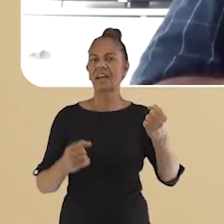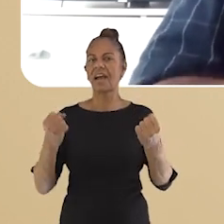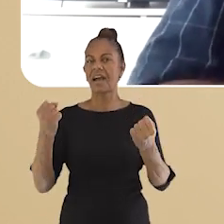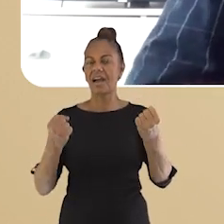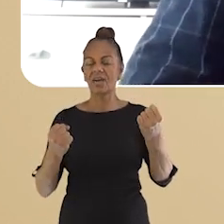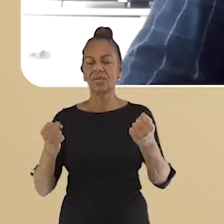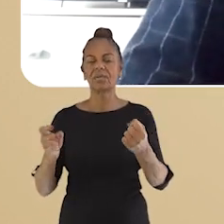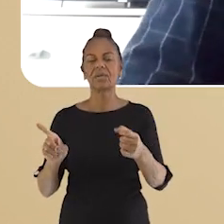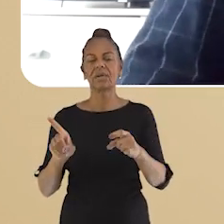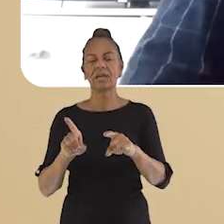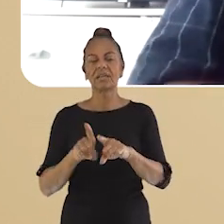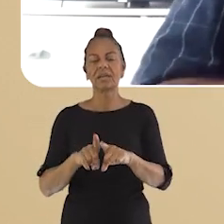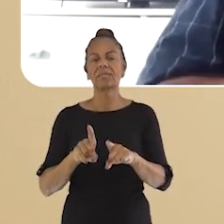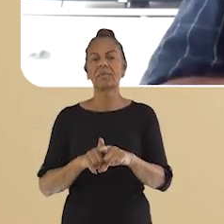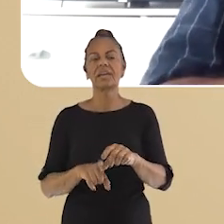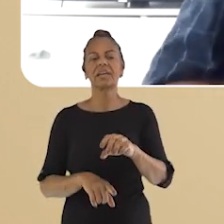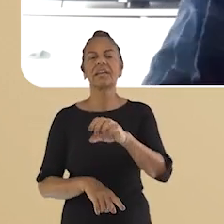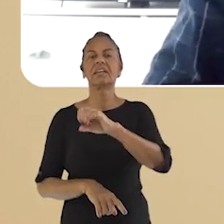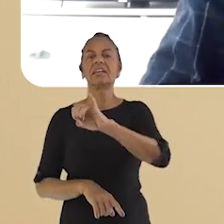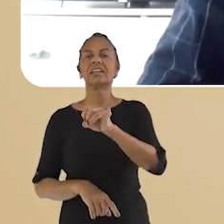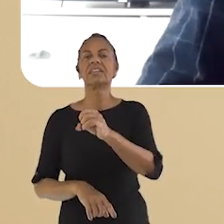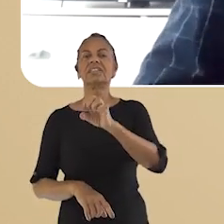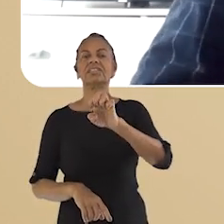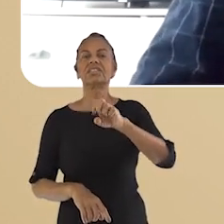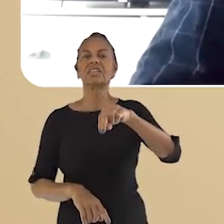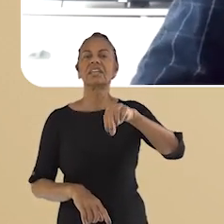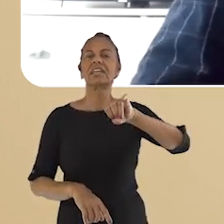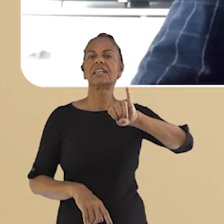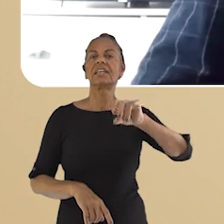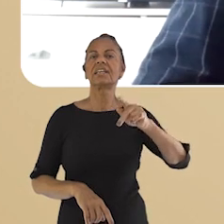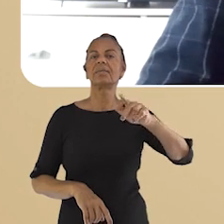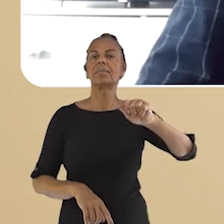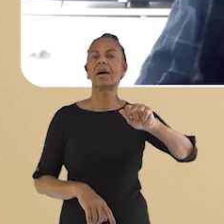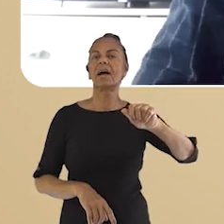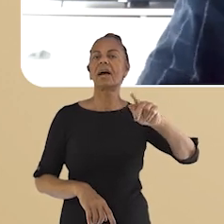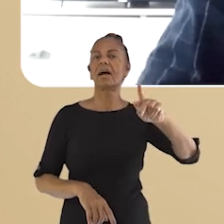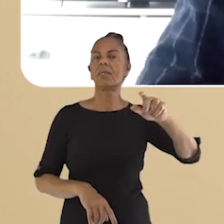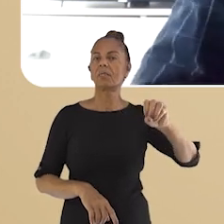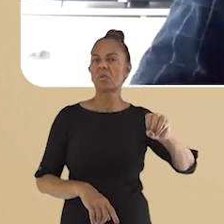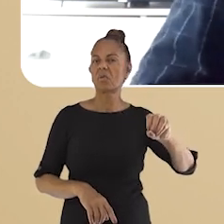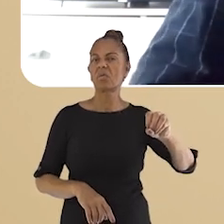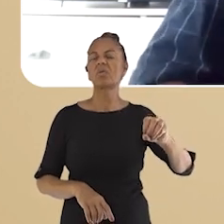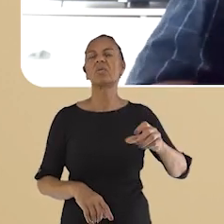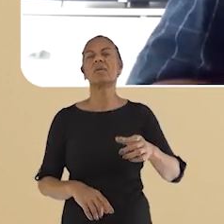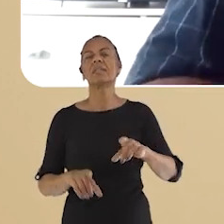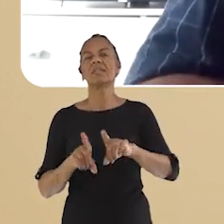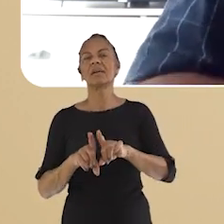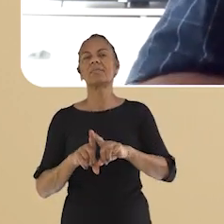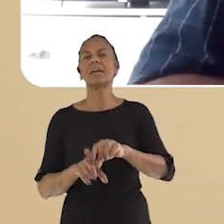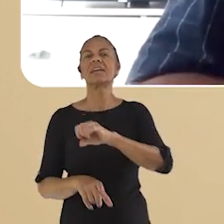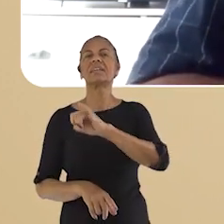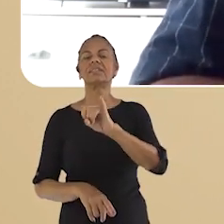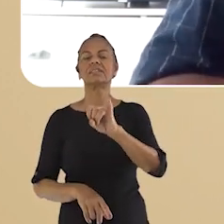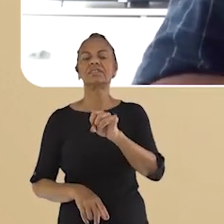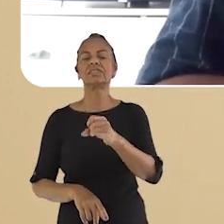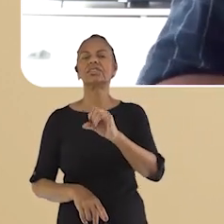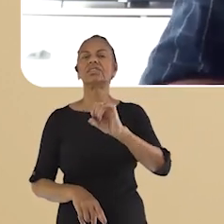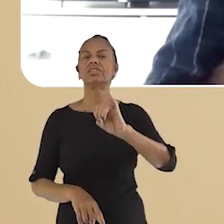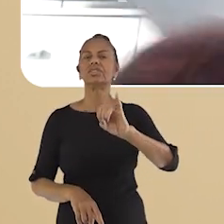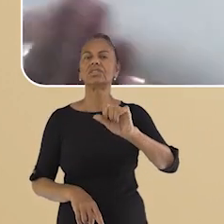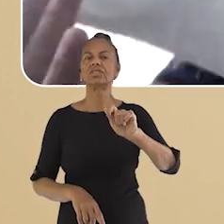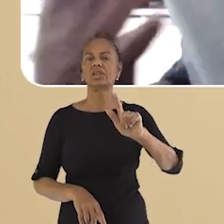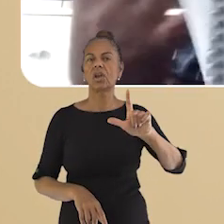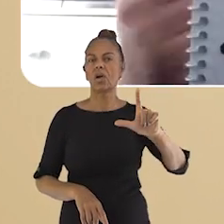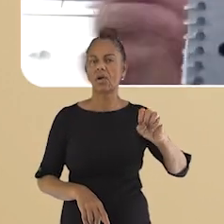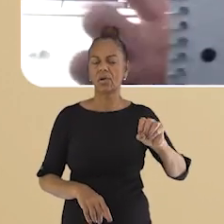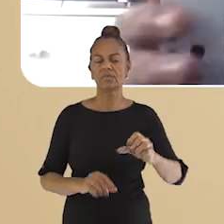J-I, palavra, por exemplo, genipapo, J-I, giló também, não é verdade? E